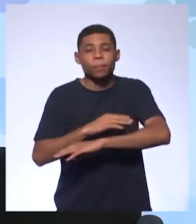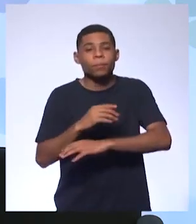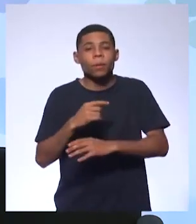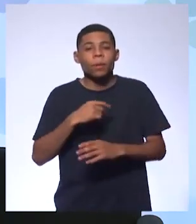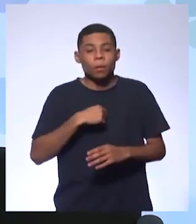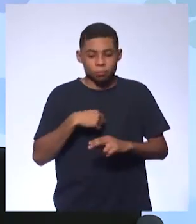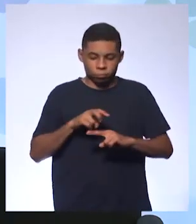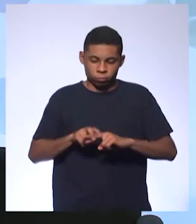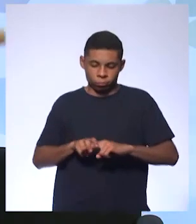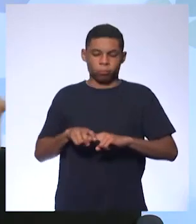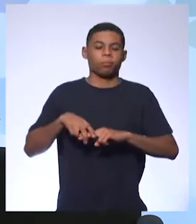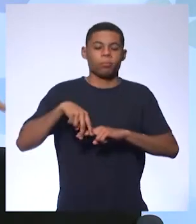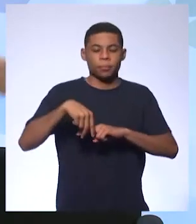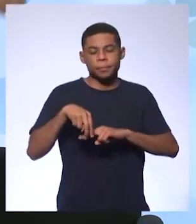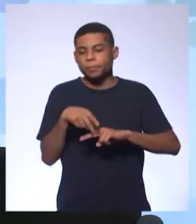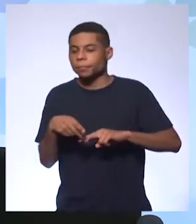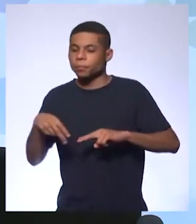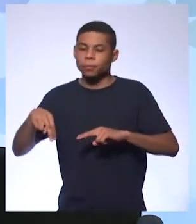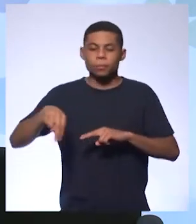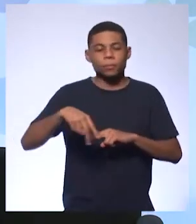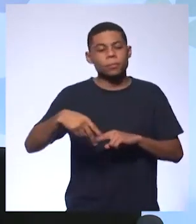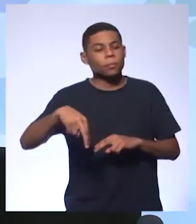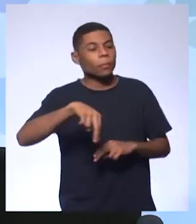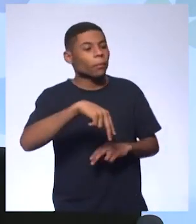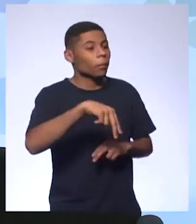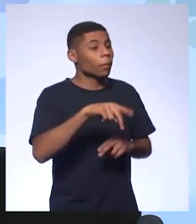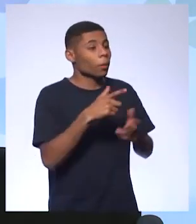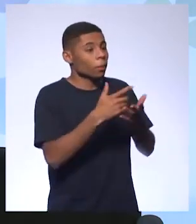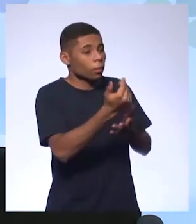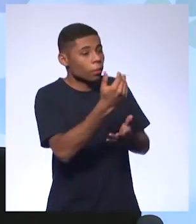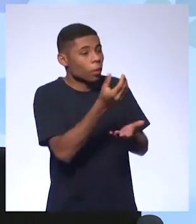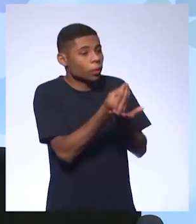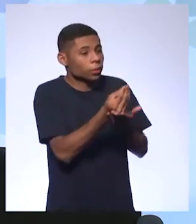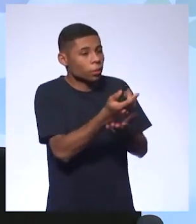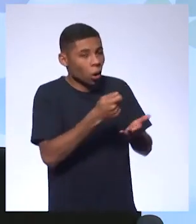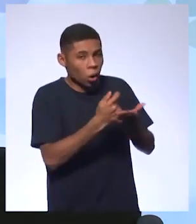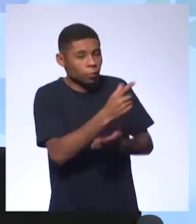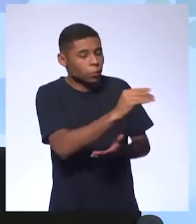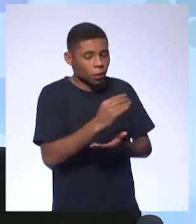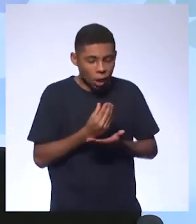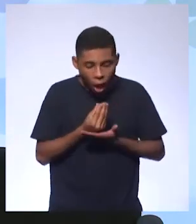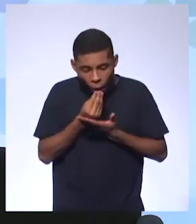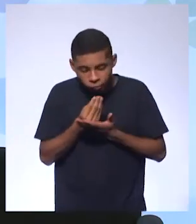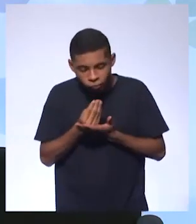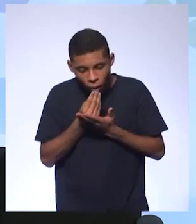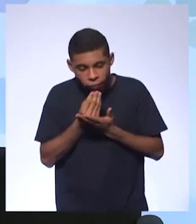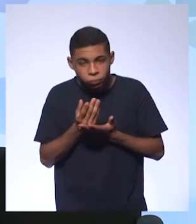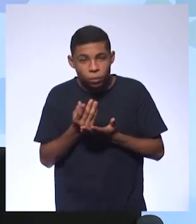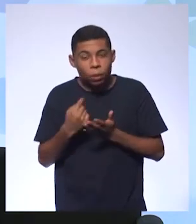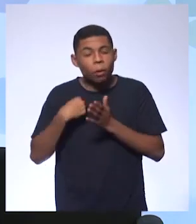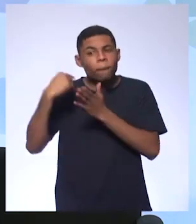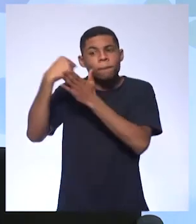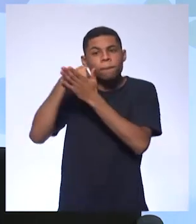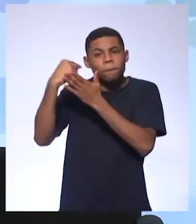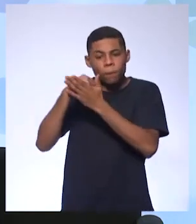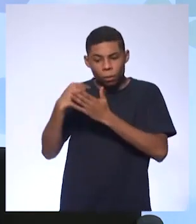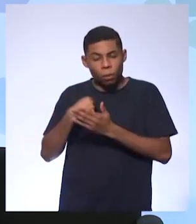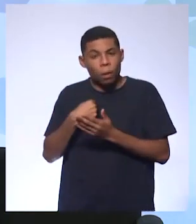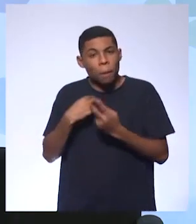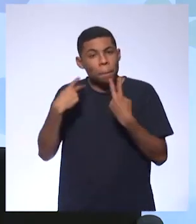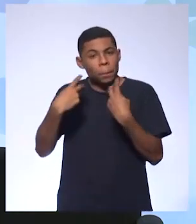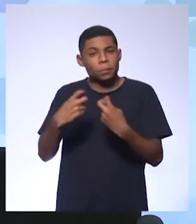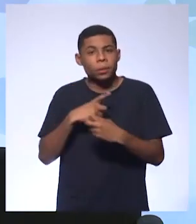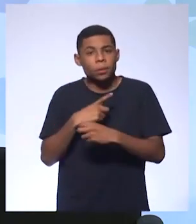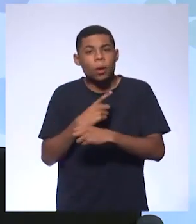levanto da minha mesa, vou lá na cantina e como uma coxinha. Aí eu fui fazer os meus exames de rotina, descobri que o meu colesterol